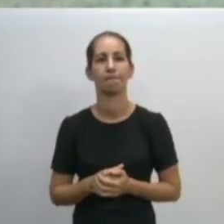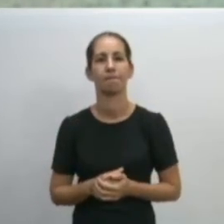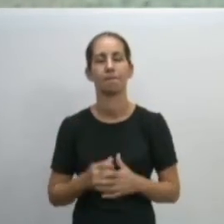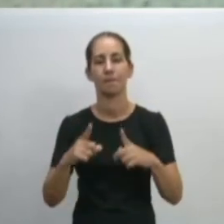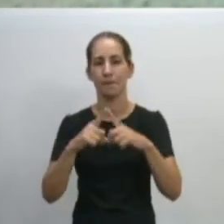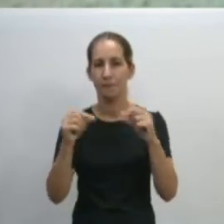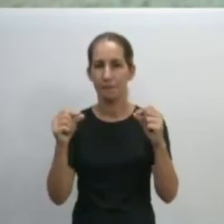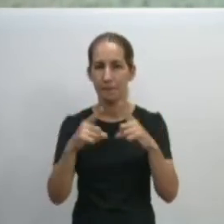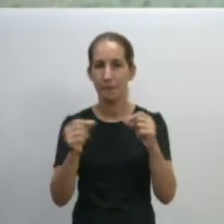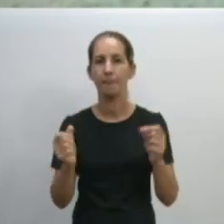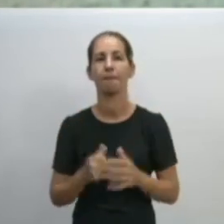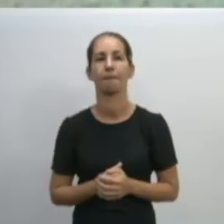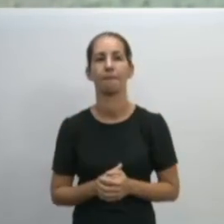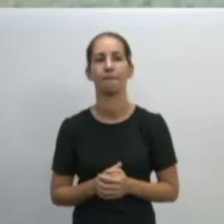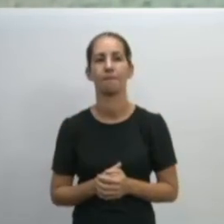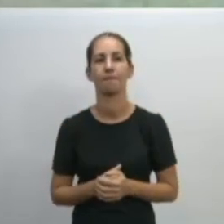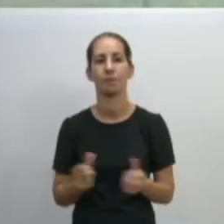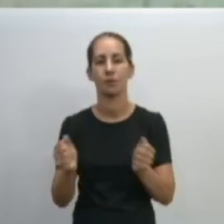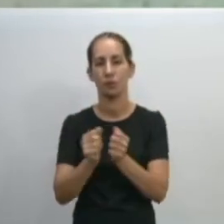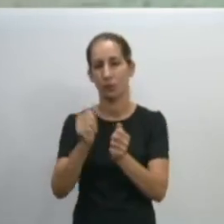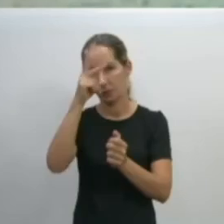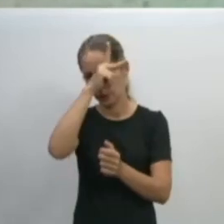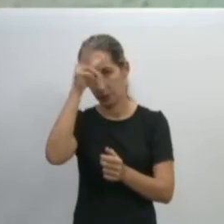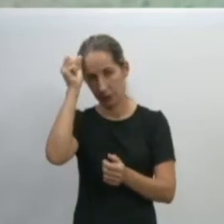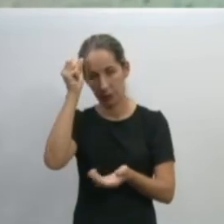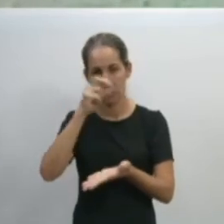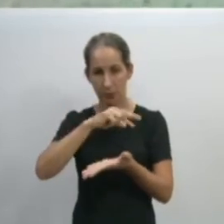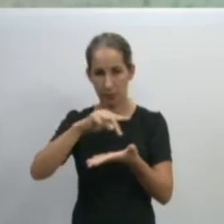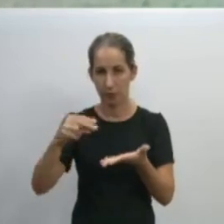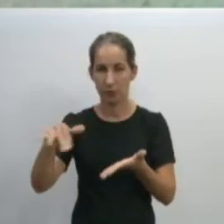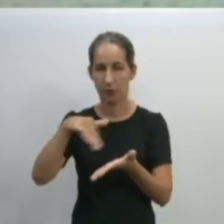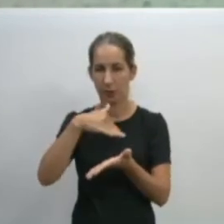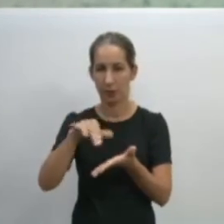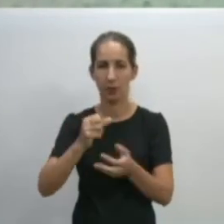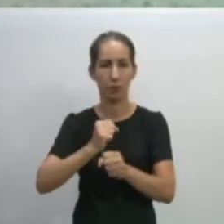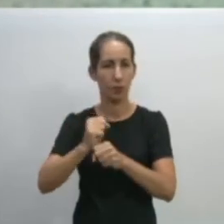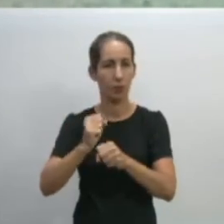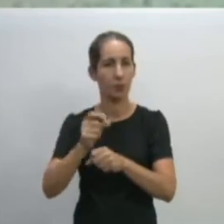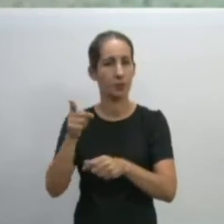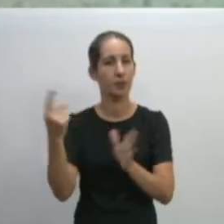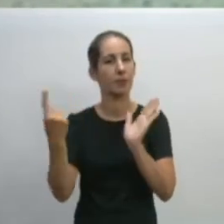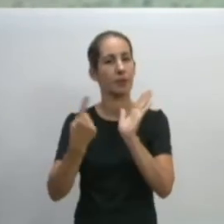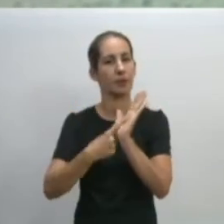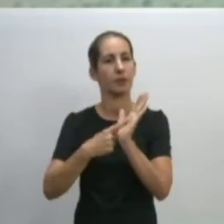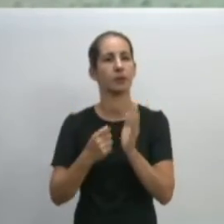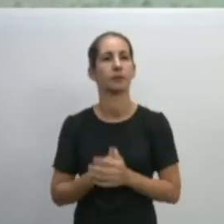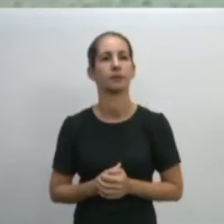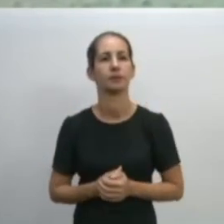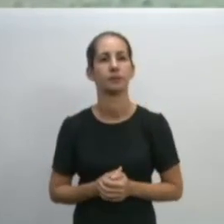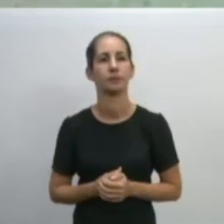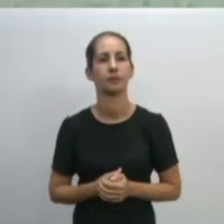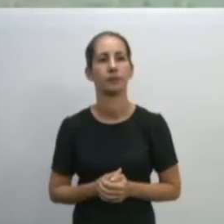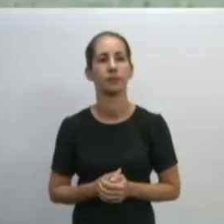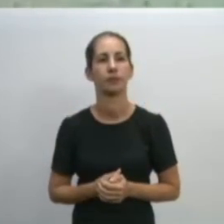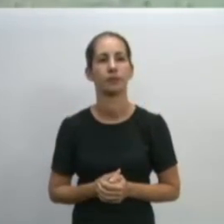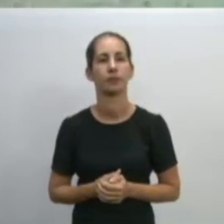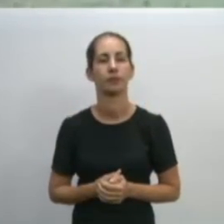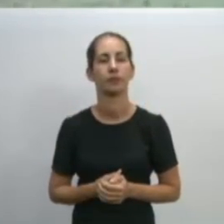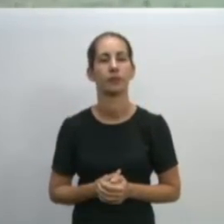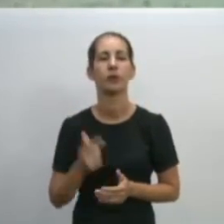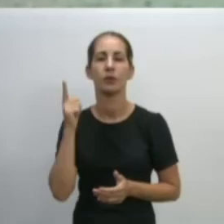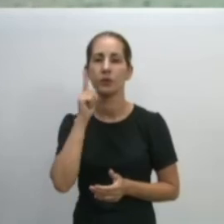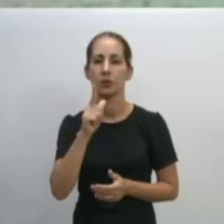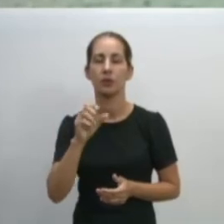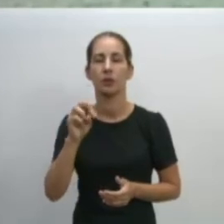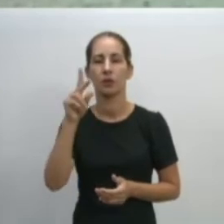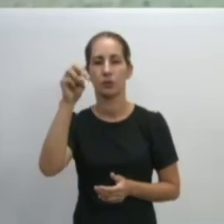Brasília, junto com o prefeito, junto aos demais secretários, essas obras que vão ficar marcadas não iriam acontecer. Então,